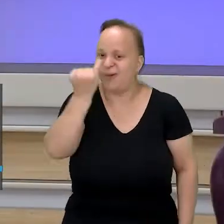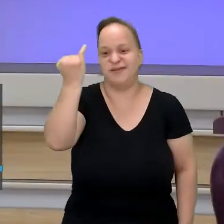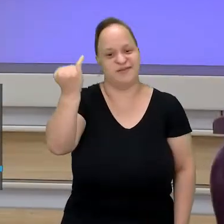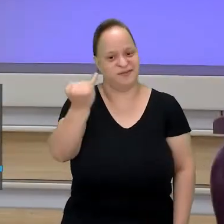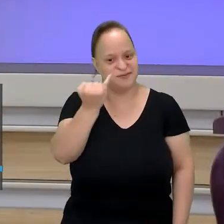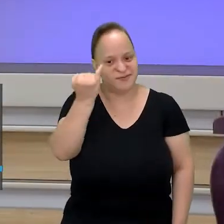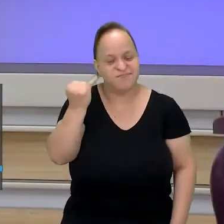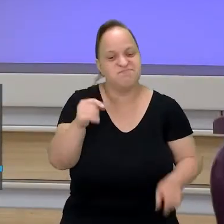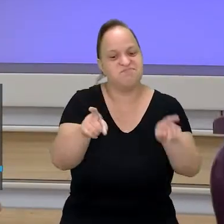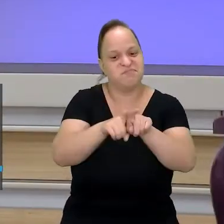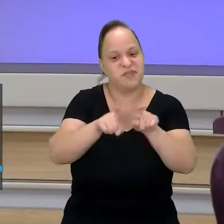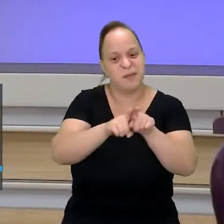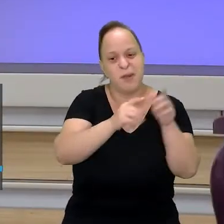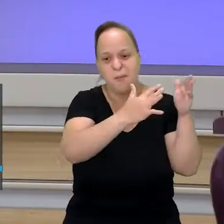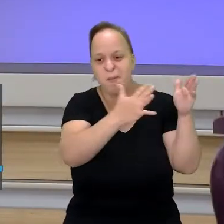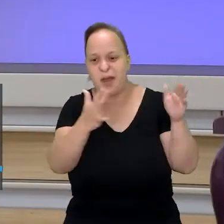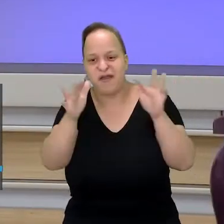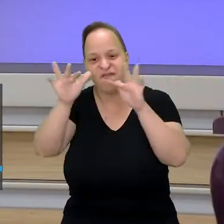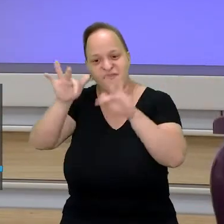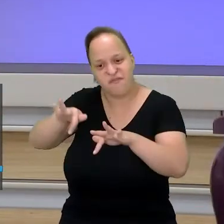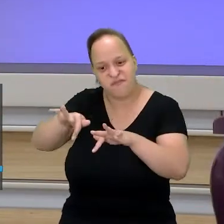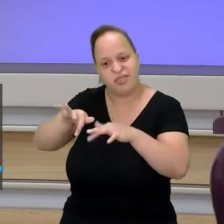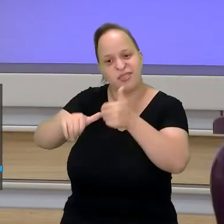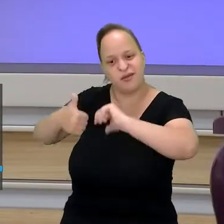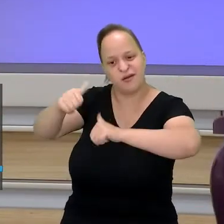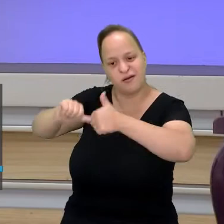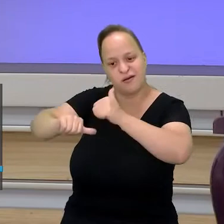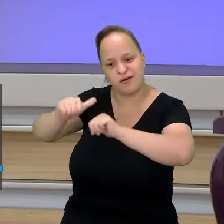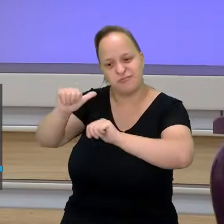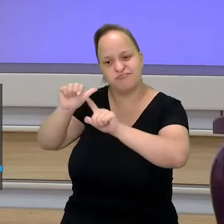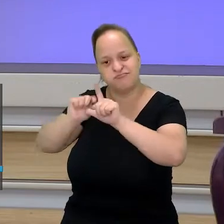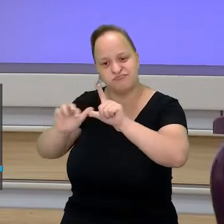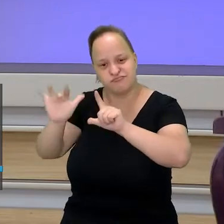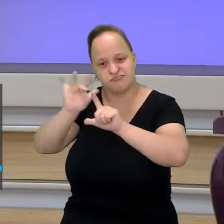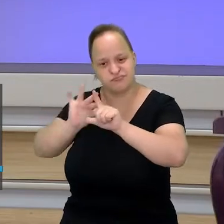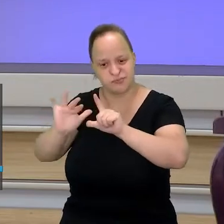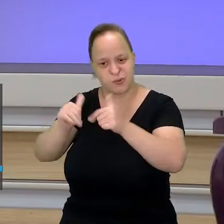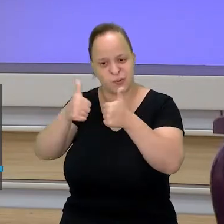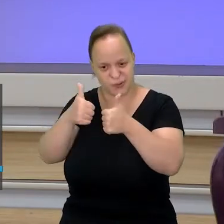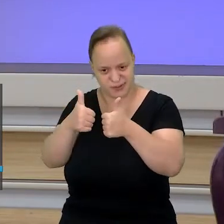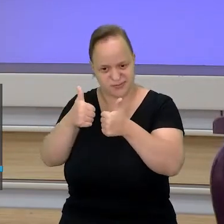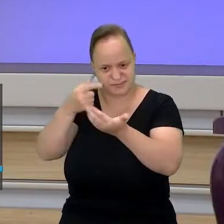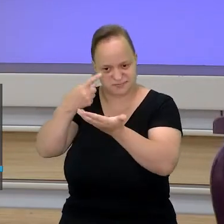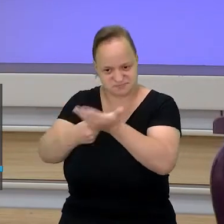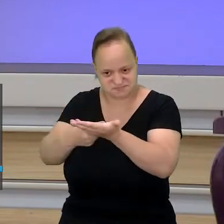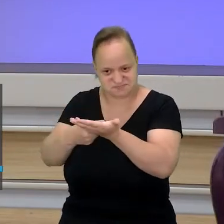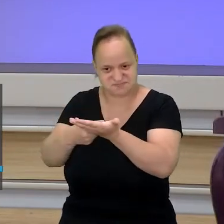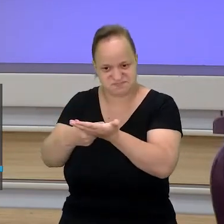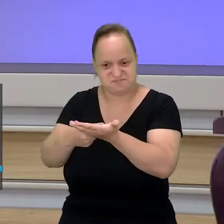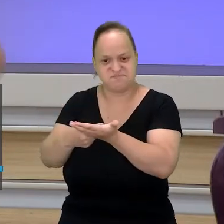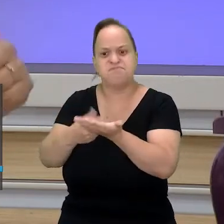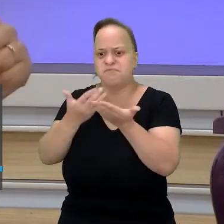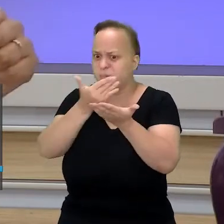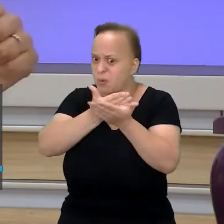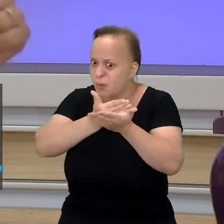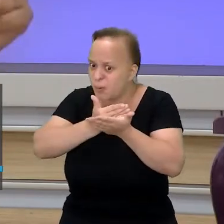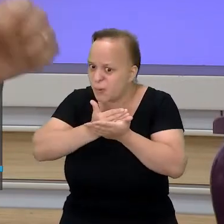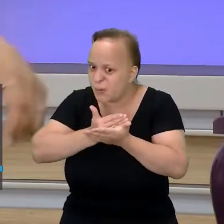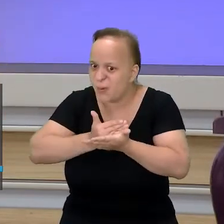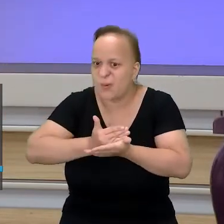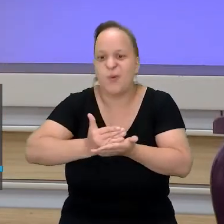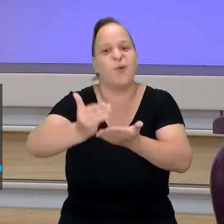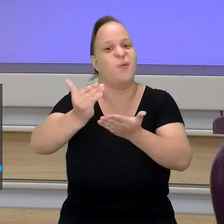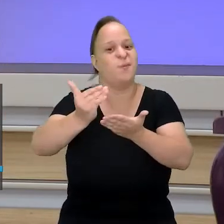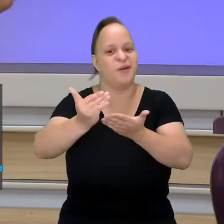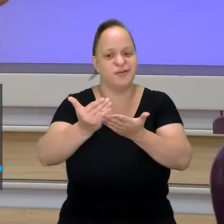esqueçam de avaliar depois a nossa aulinha também pelo QR Code, tá certo? Que vai aparecer no final da aula. Então, vamos começar a aquecer